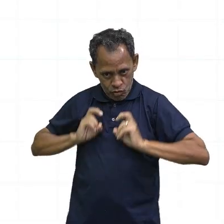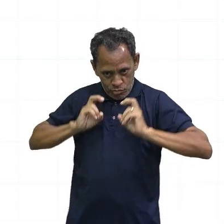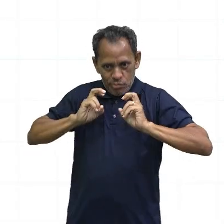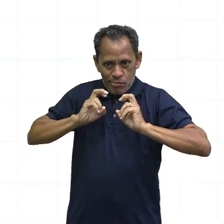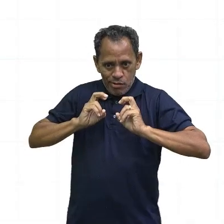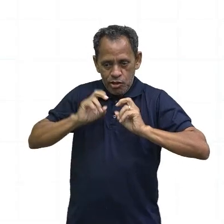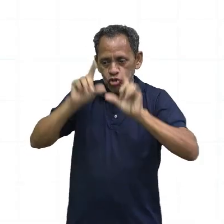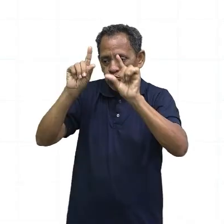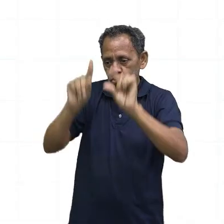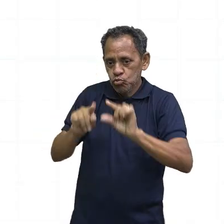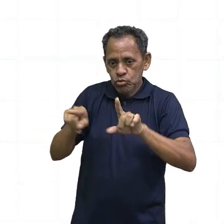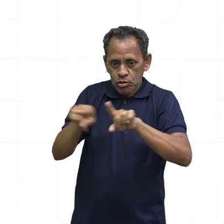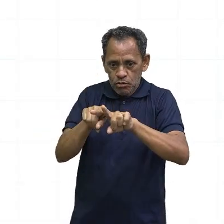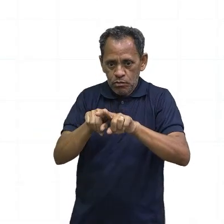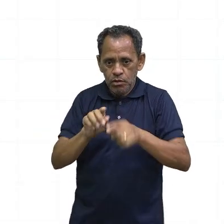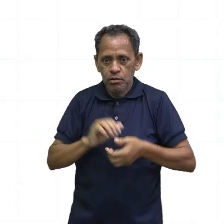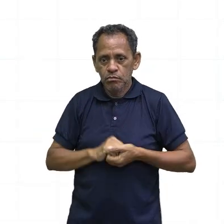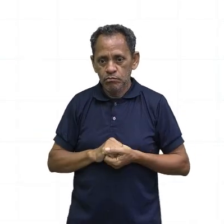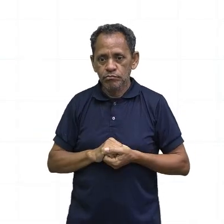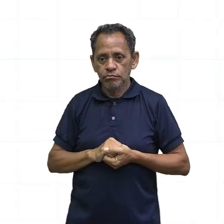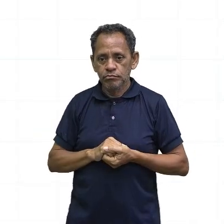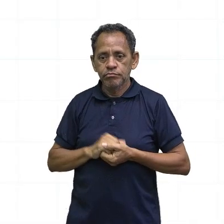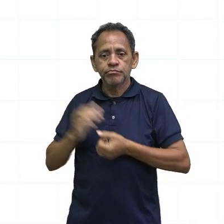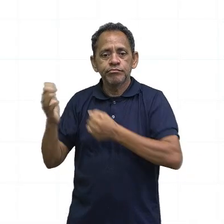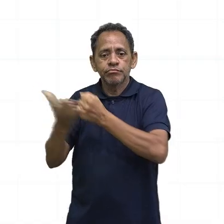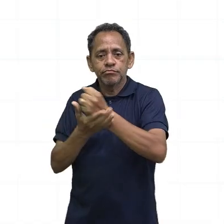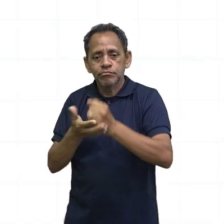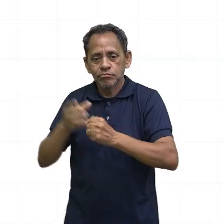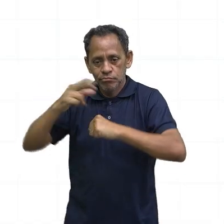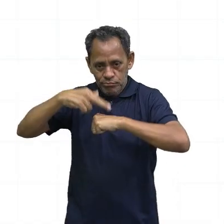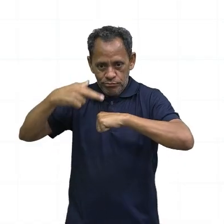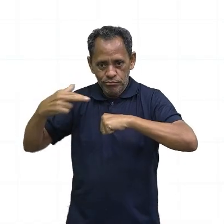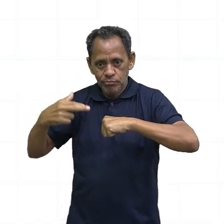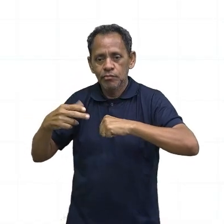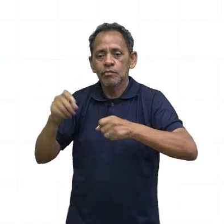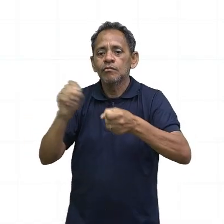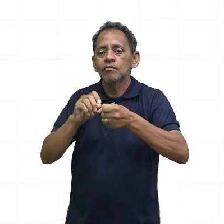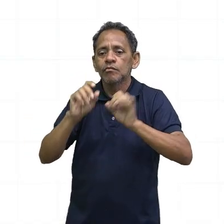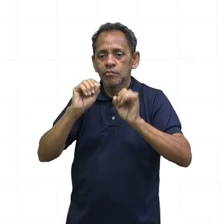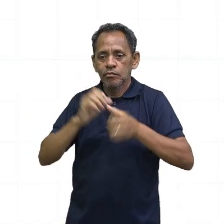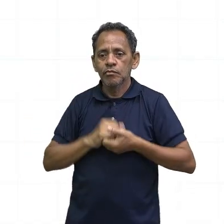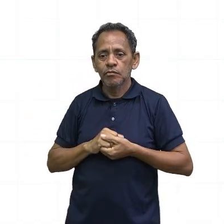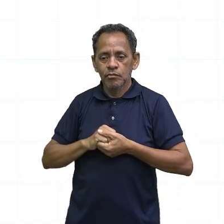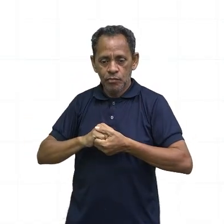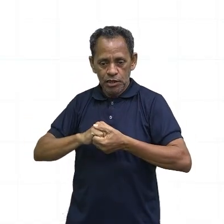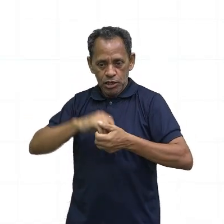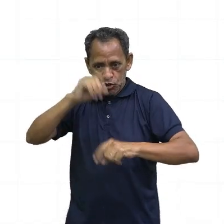são justamente essas fontes radioativas que fazem com que esses tumores diminuam. Então,